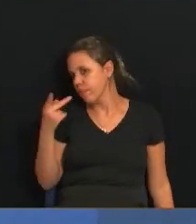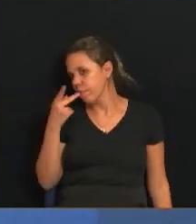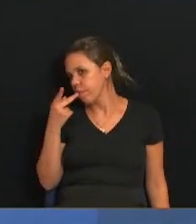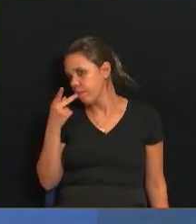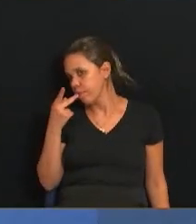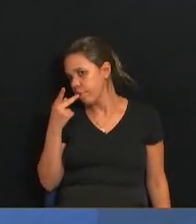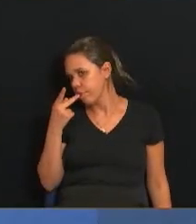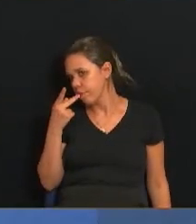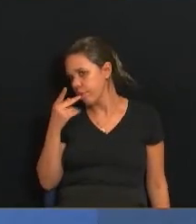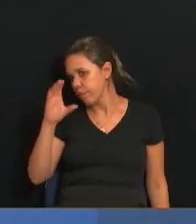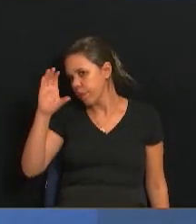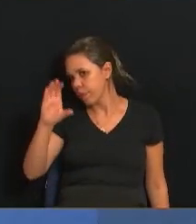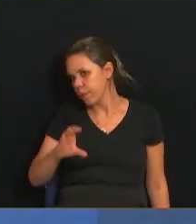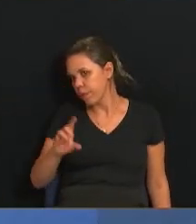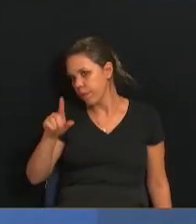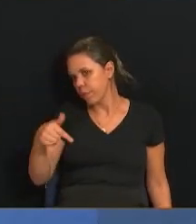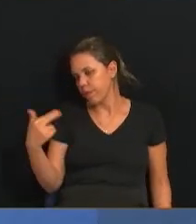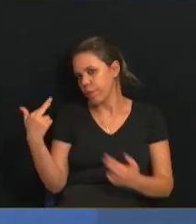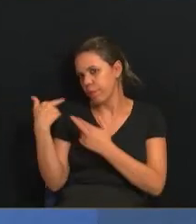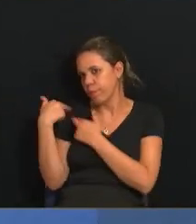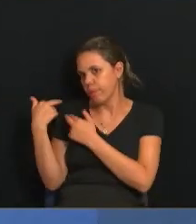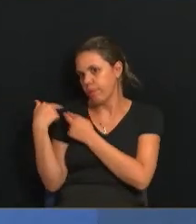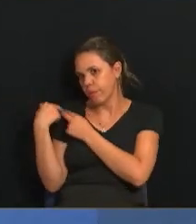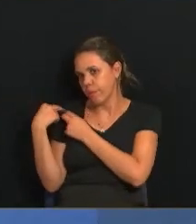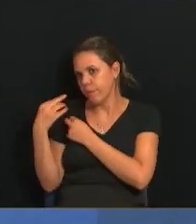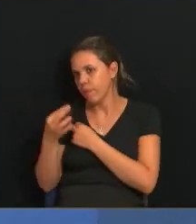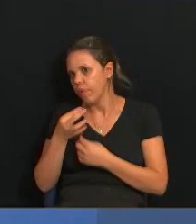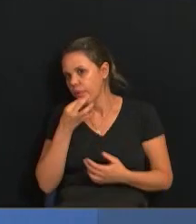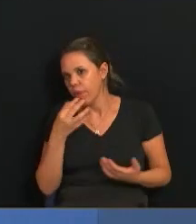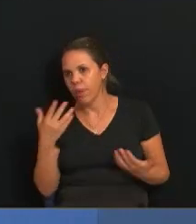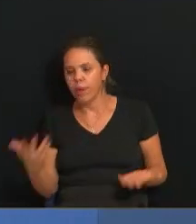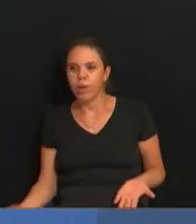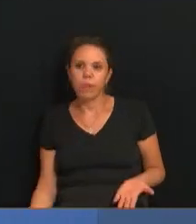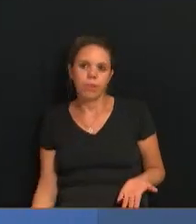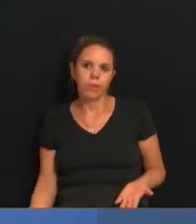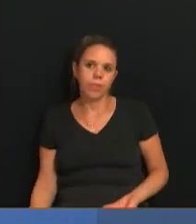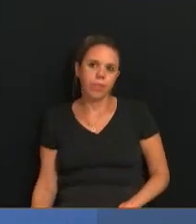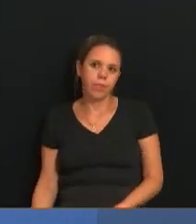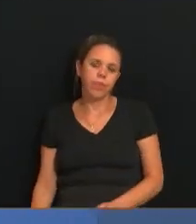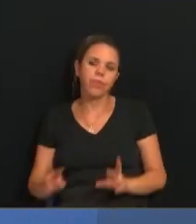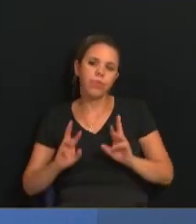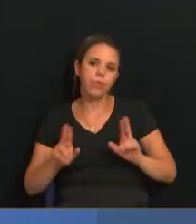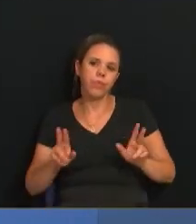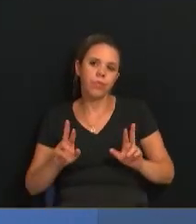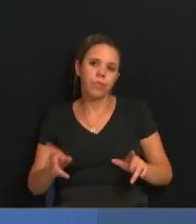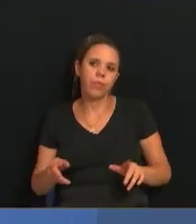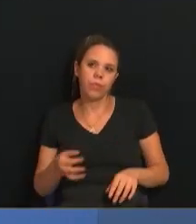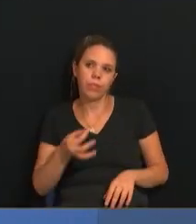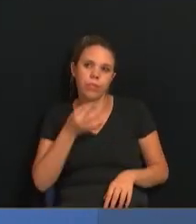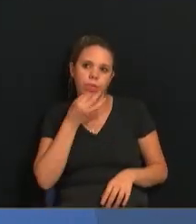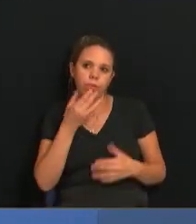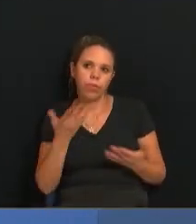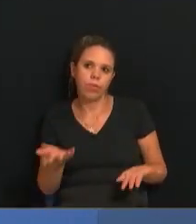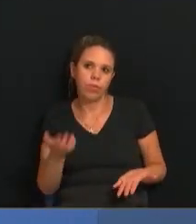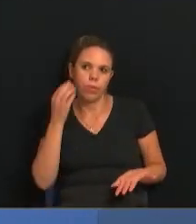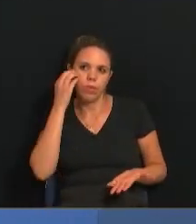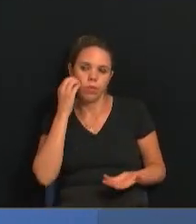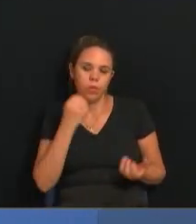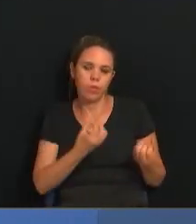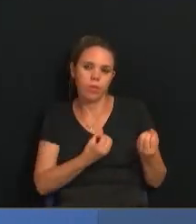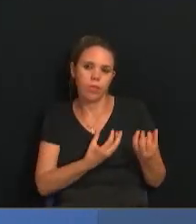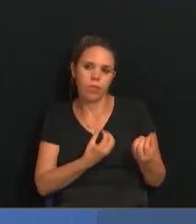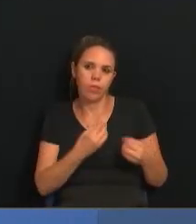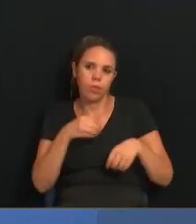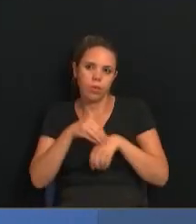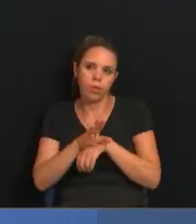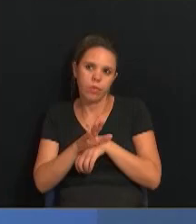todo cidadão é responsável por suas opiniões e que, diferentemente de uma opinião, as informações